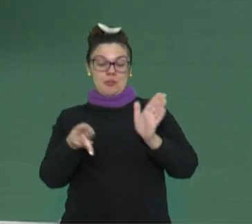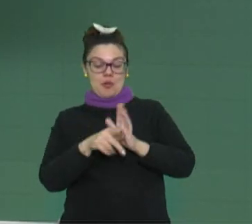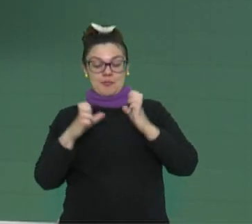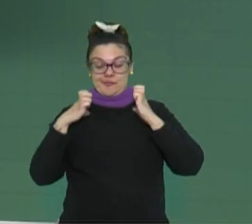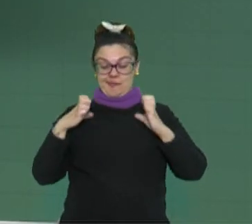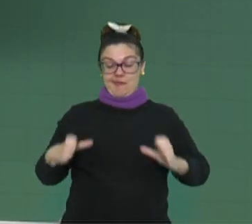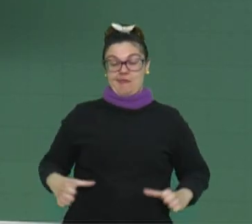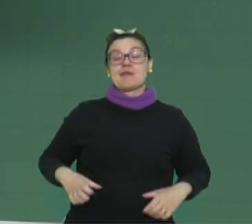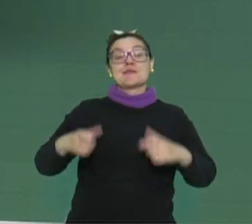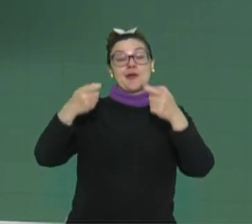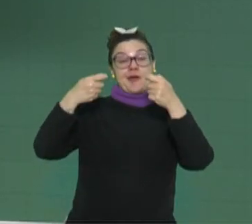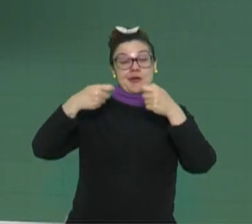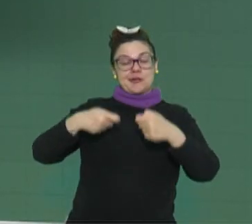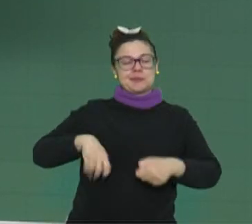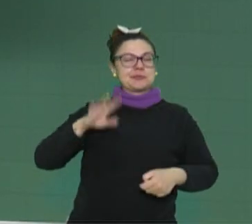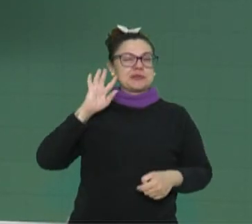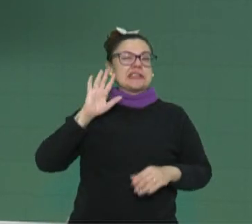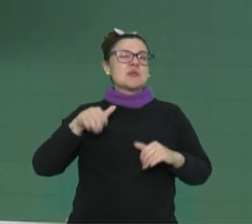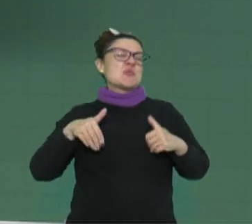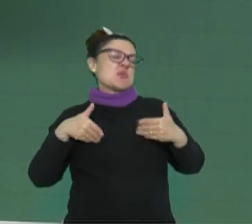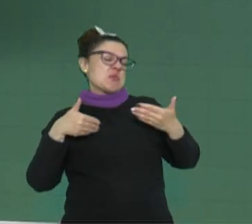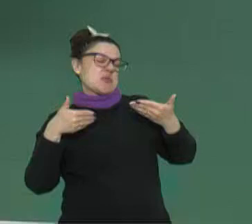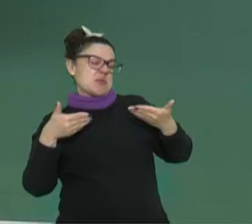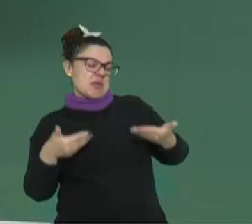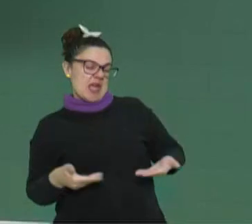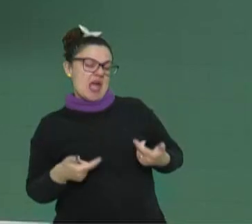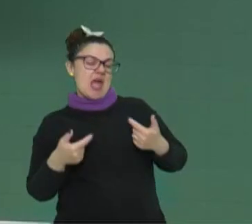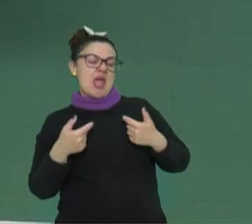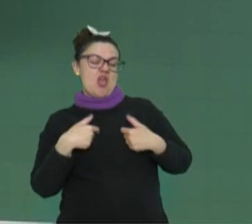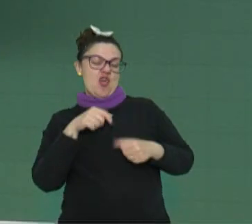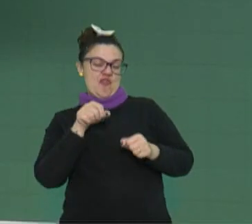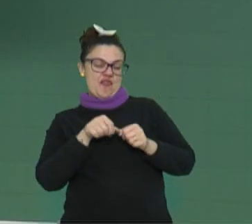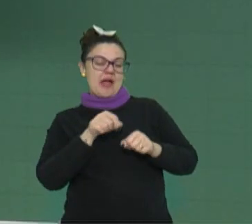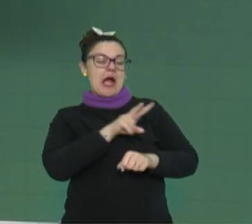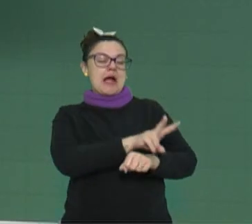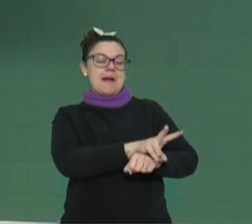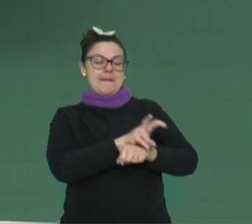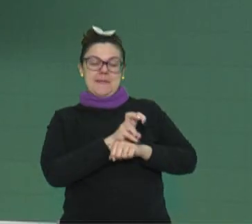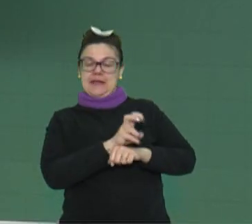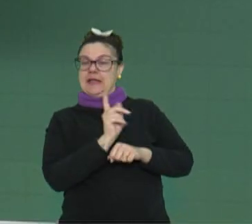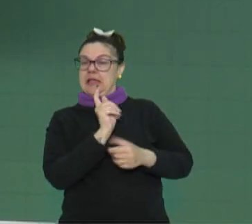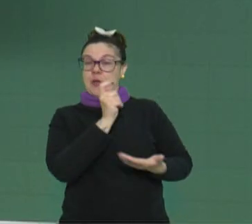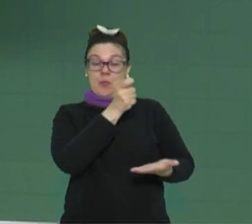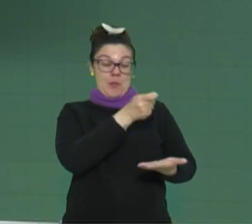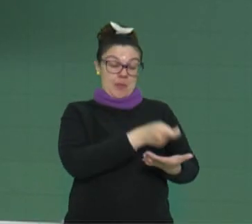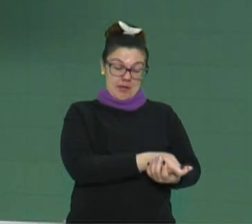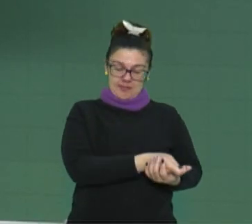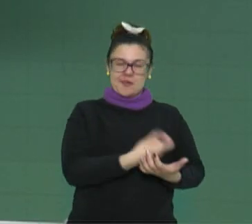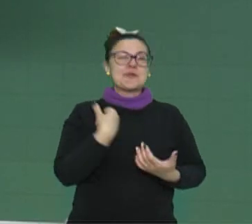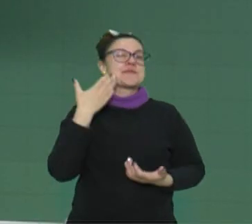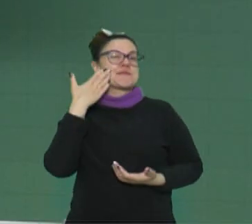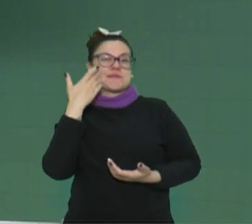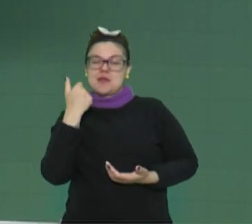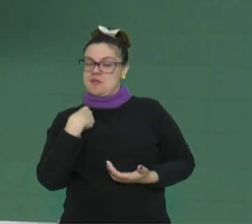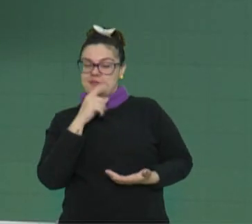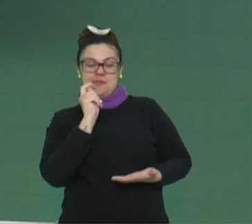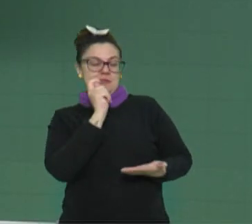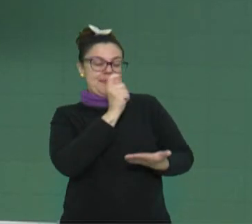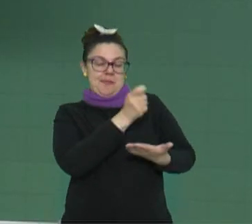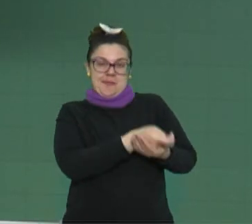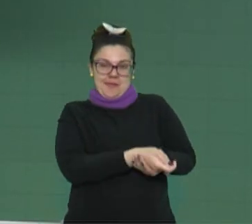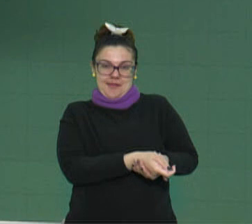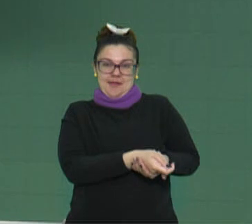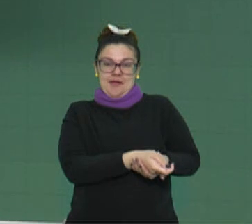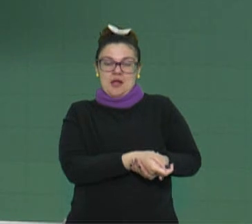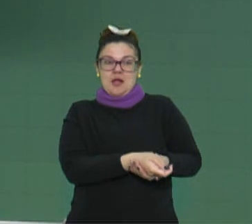Nós devemos pensar então, será que eu devo cometer esse calote sabendo o que eu estou fazendo? Uma coisa é